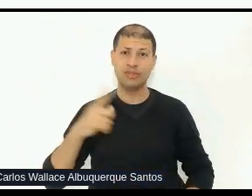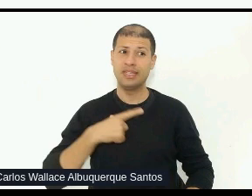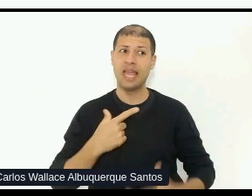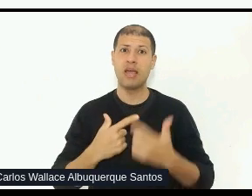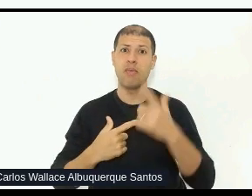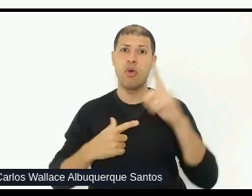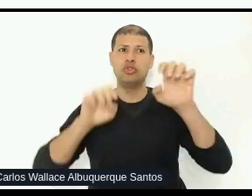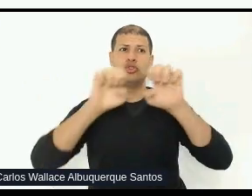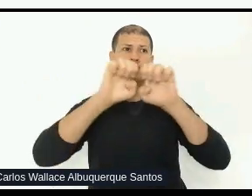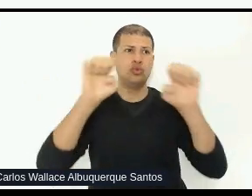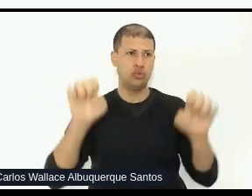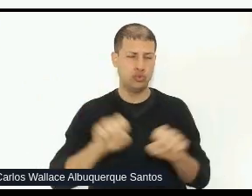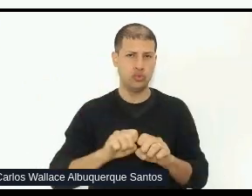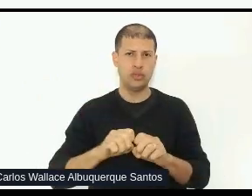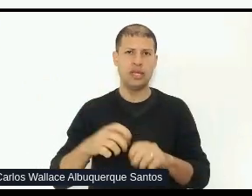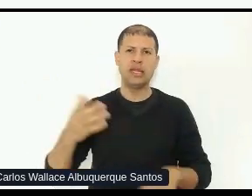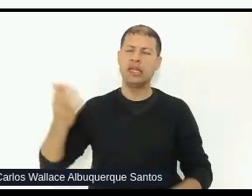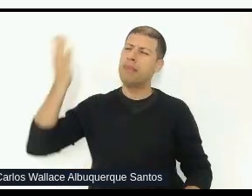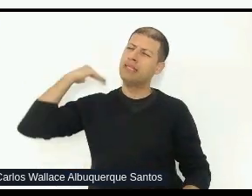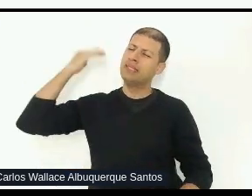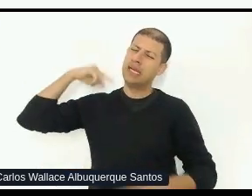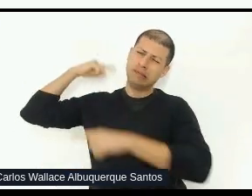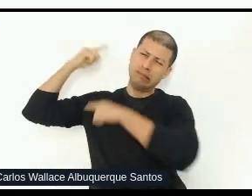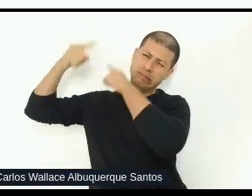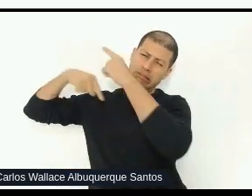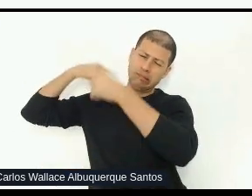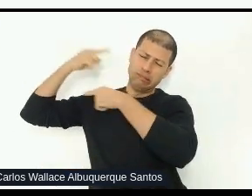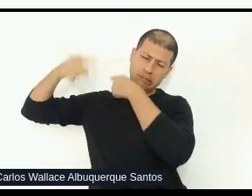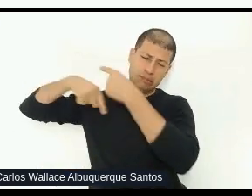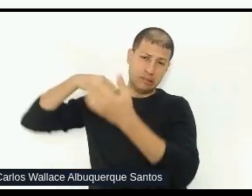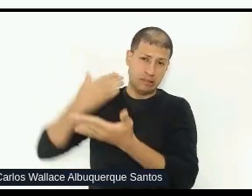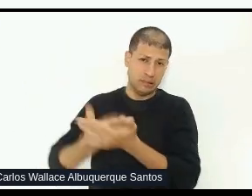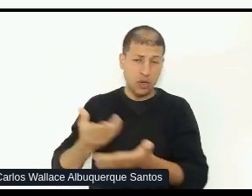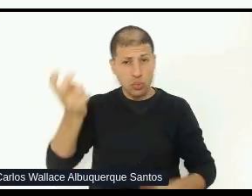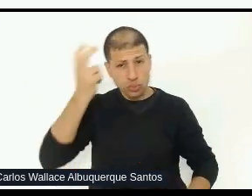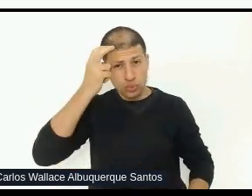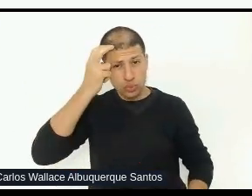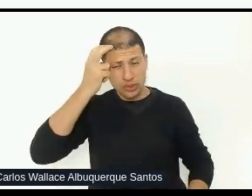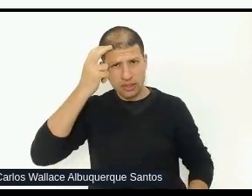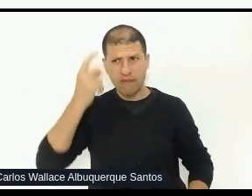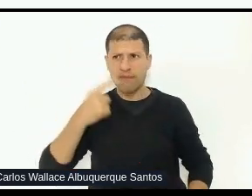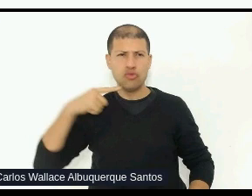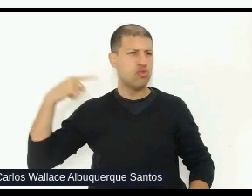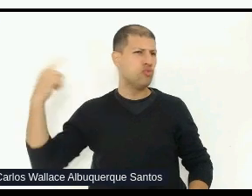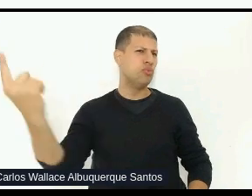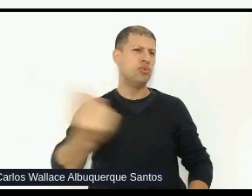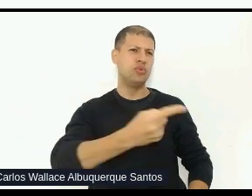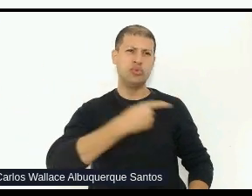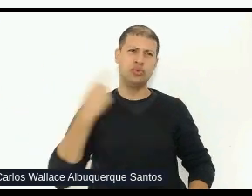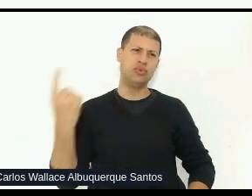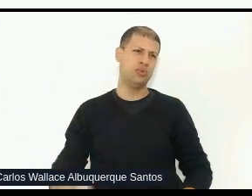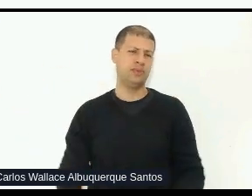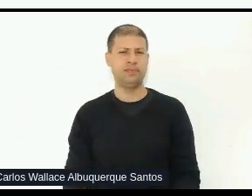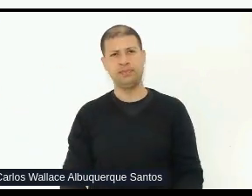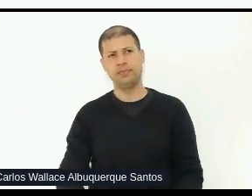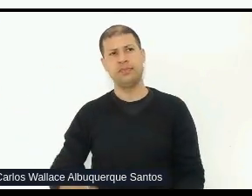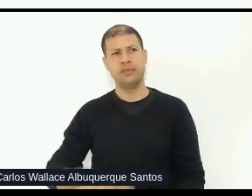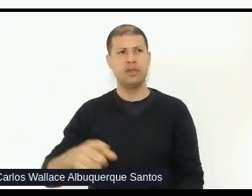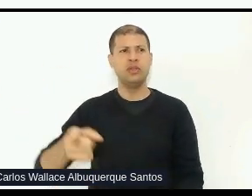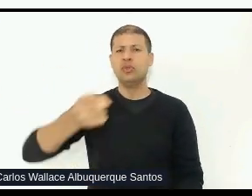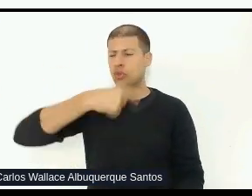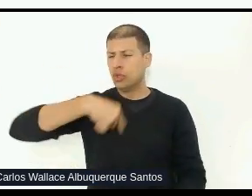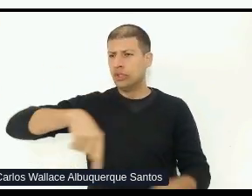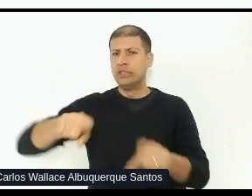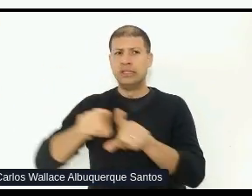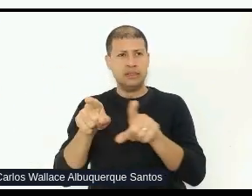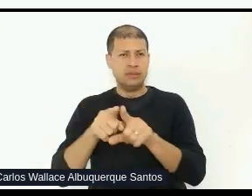gente herda uma cultura. E quando eu falo a gente, é todo mundo. Todo mundo. Incluso nós que, às vezes,